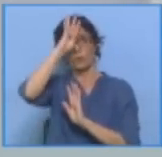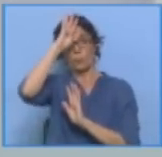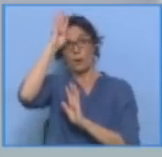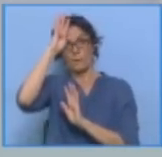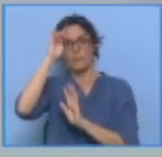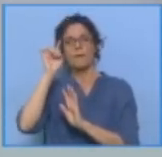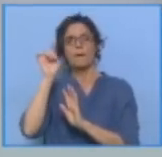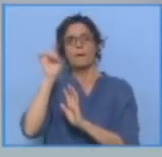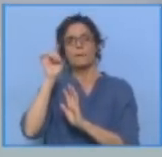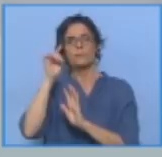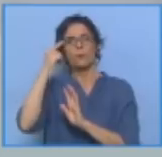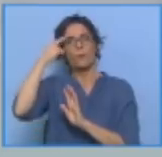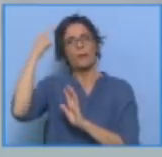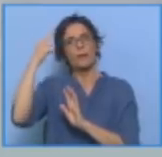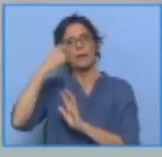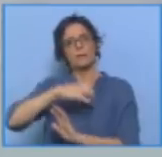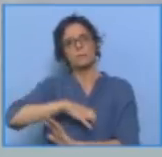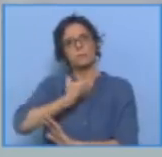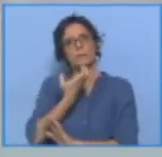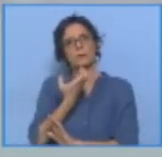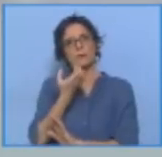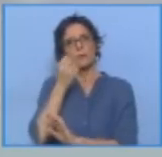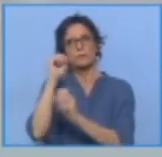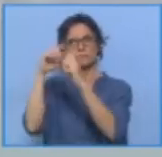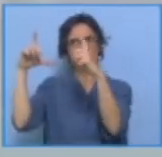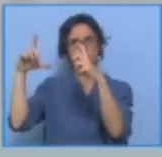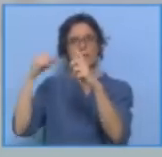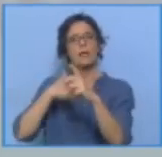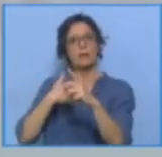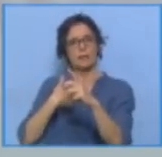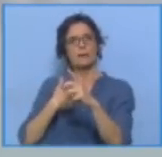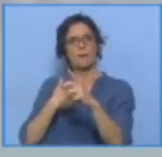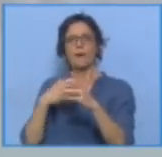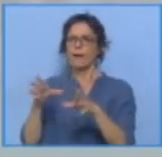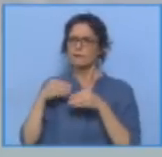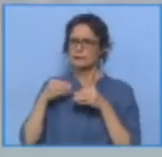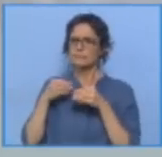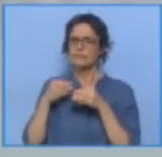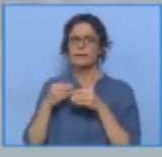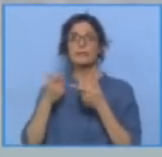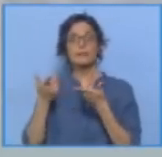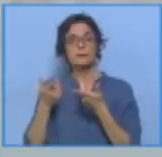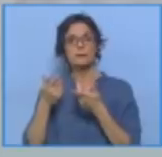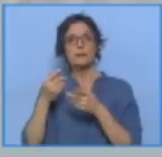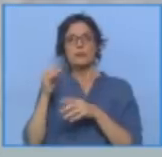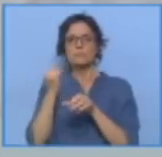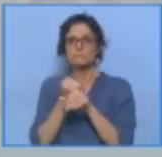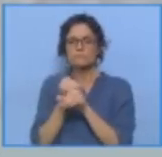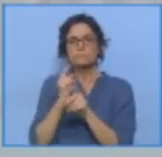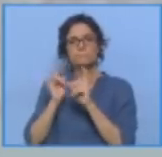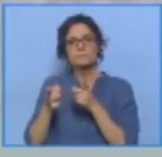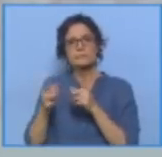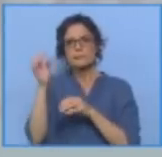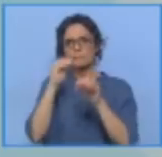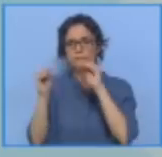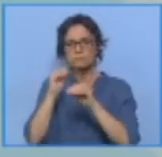um sentimento e uma imagem. E eu aceitei e fomos produzindo estes conteúdos que agora deram origem a vídeo. Quando está